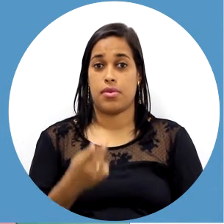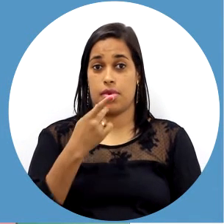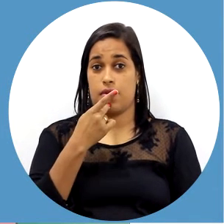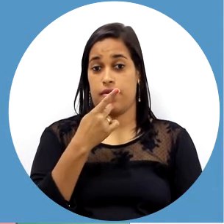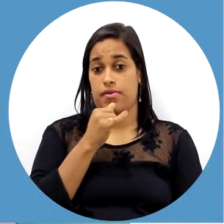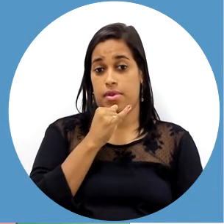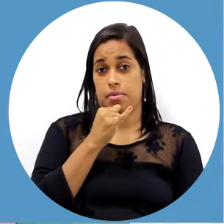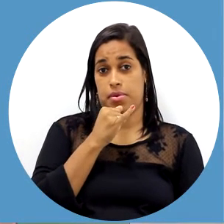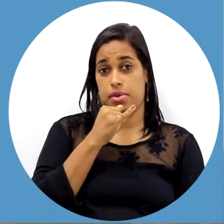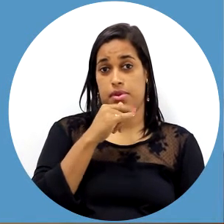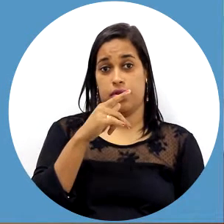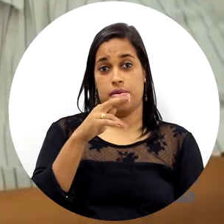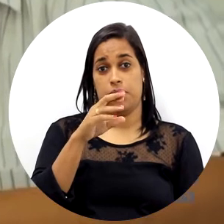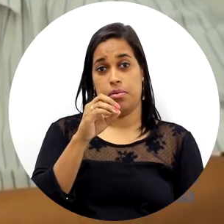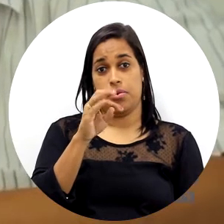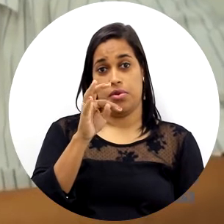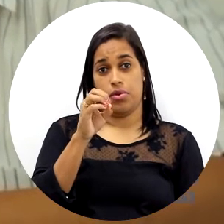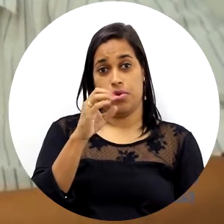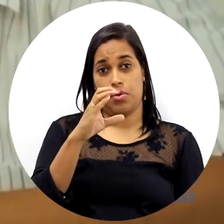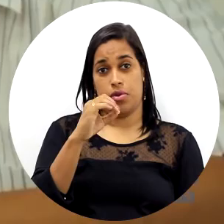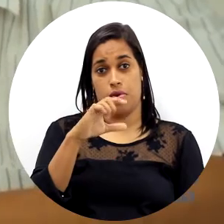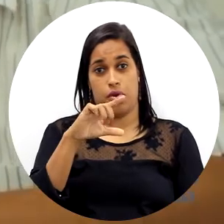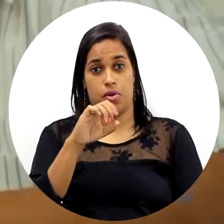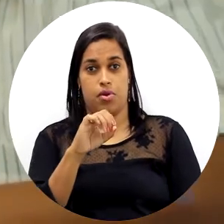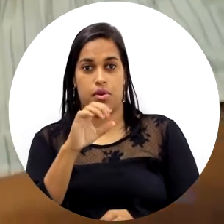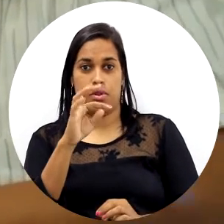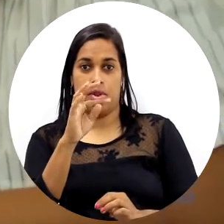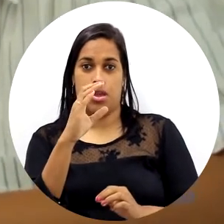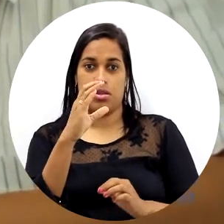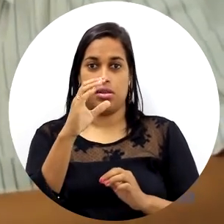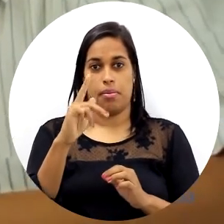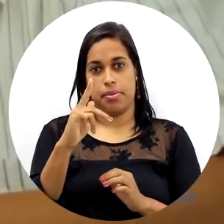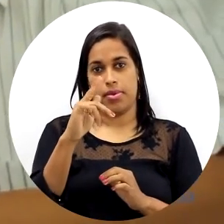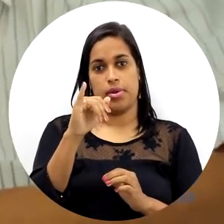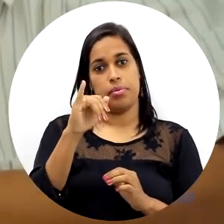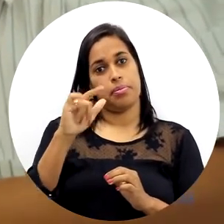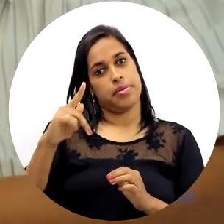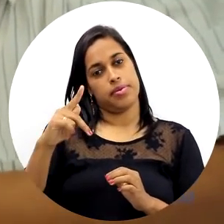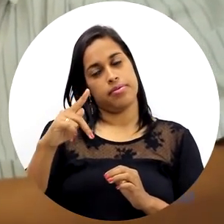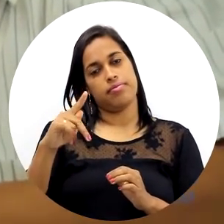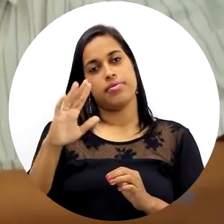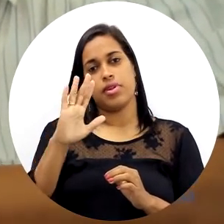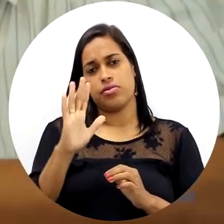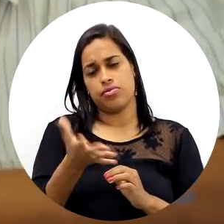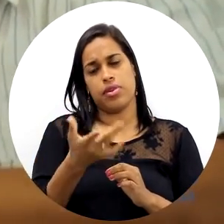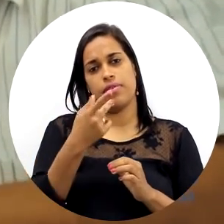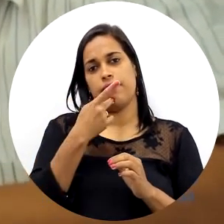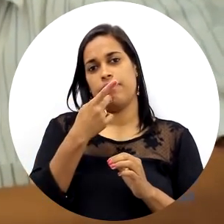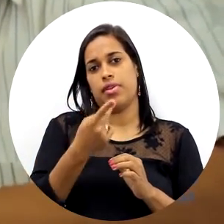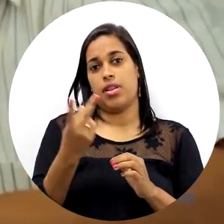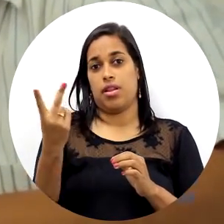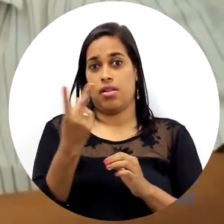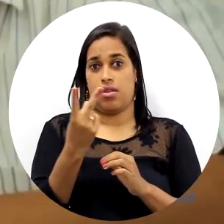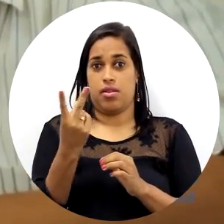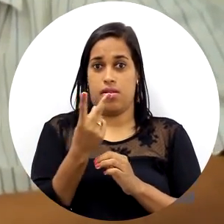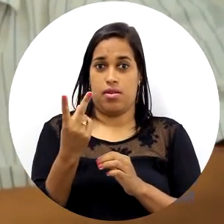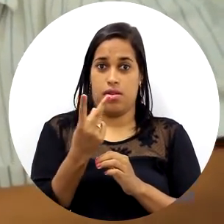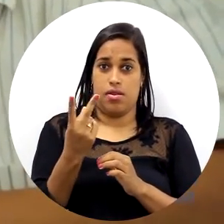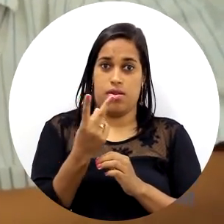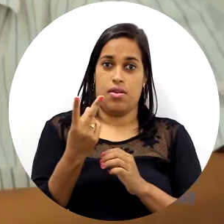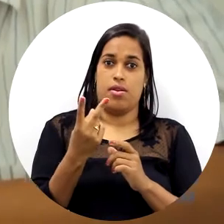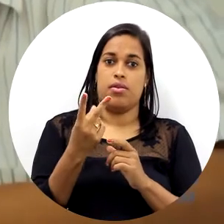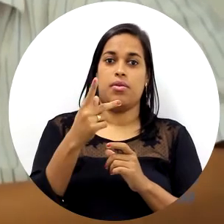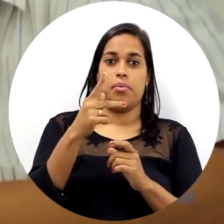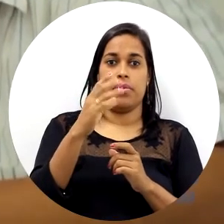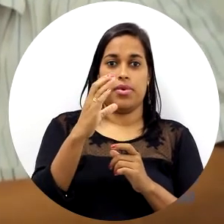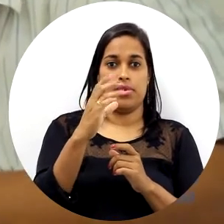Quando a gente fala de protocolo, é impossível não falar sobre o TCP/IP. O TCP/IP, a sigla já traz dois protocolos no